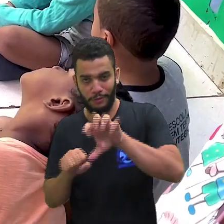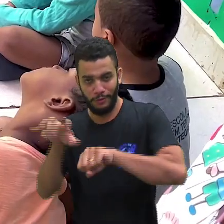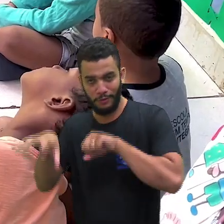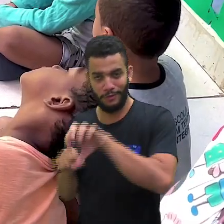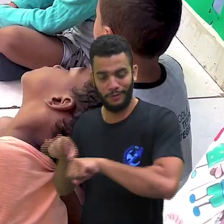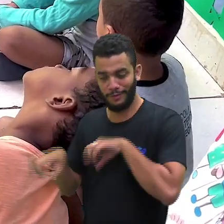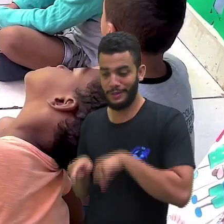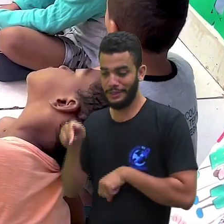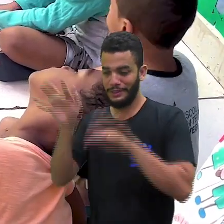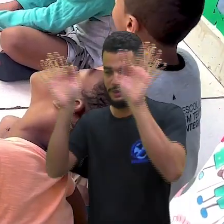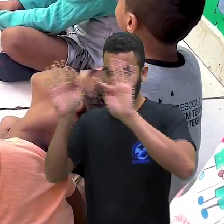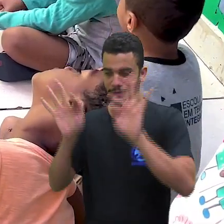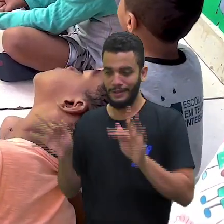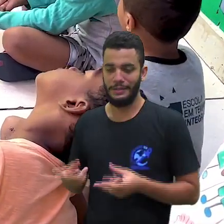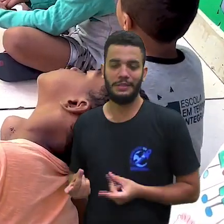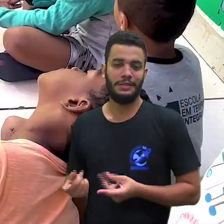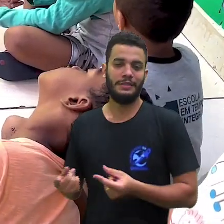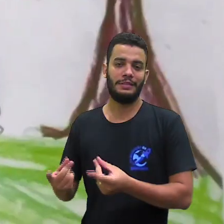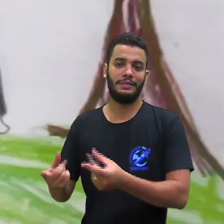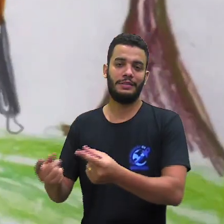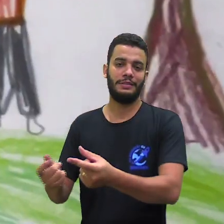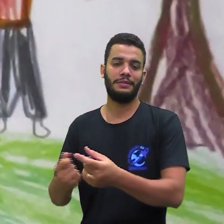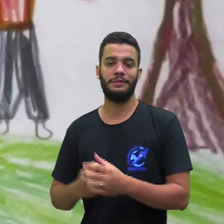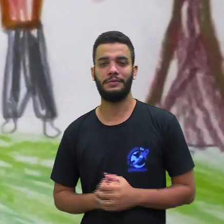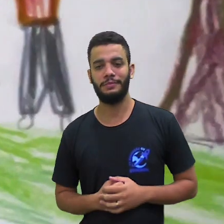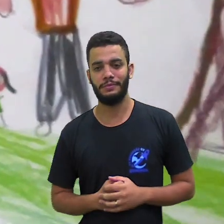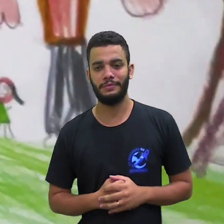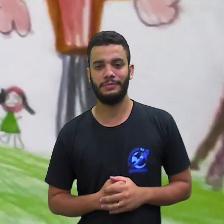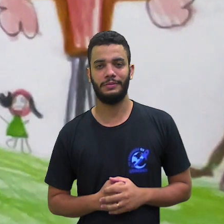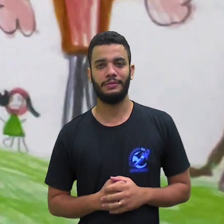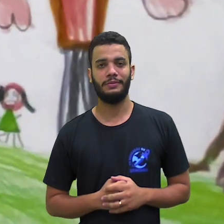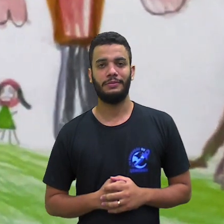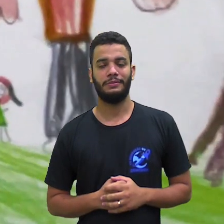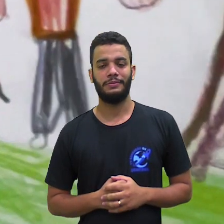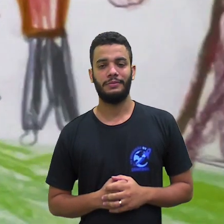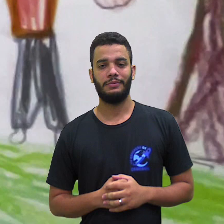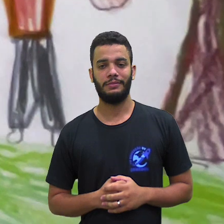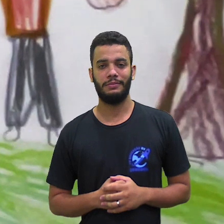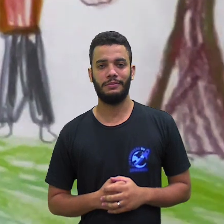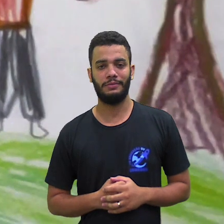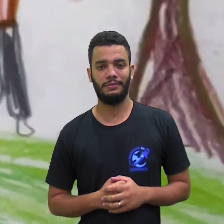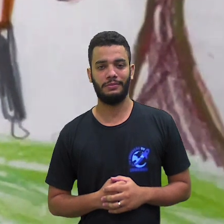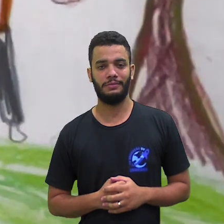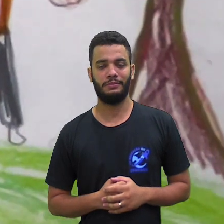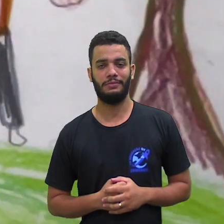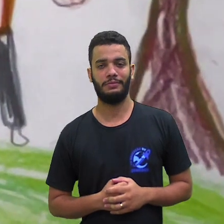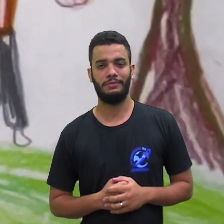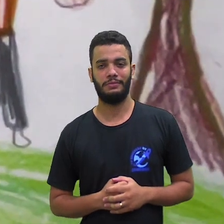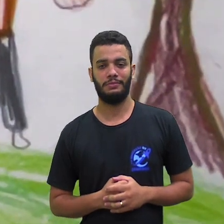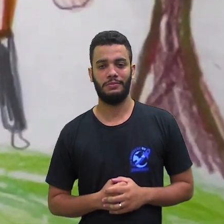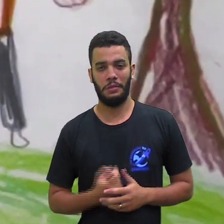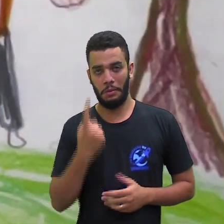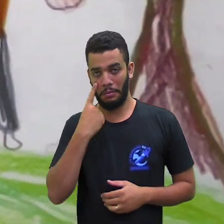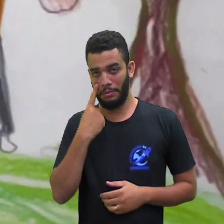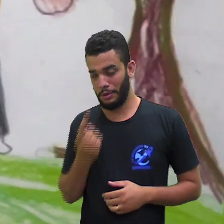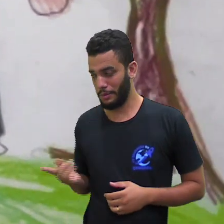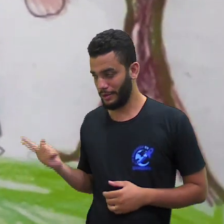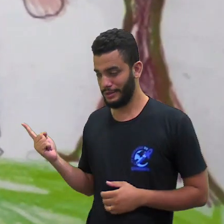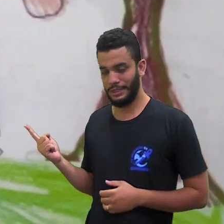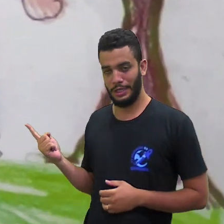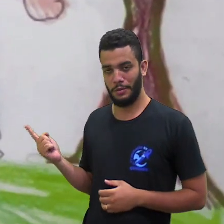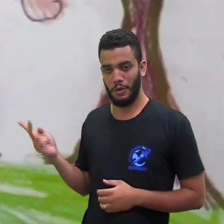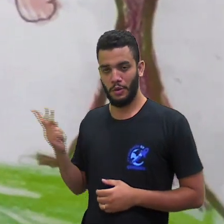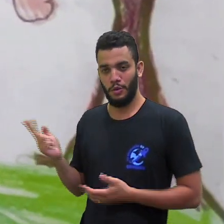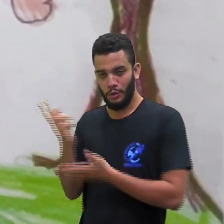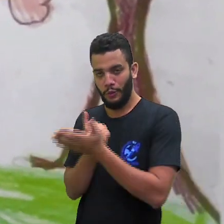eles ficaram. Olha lá, que gracinha. A família da Bela, a fera e